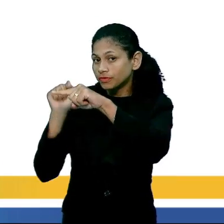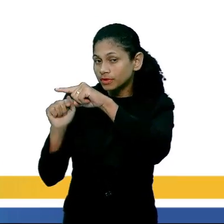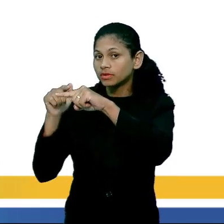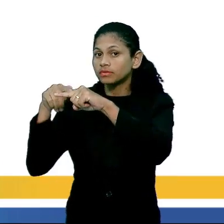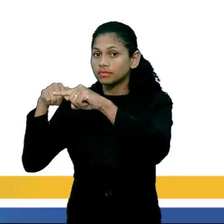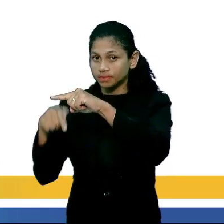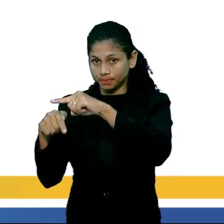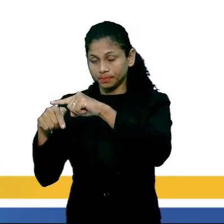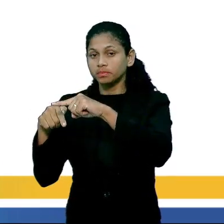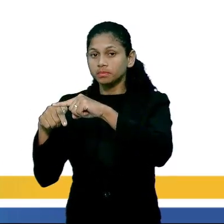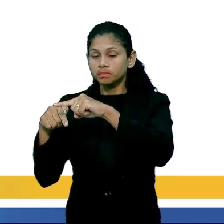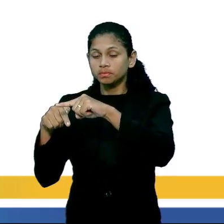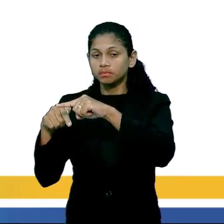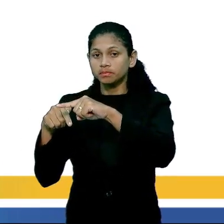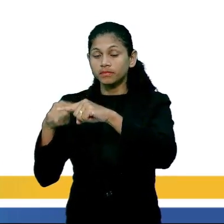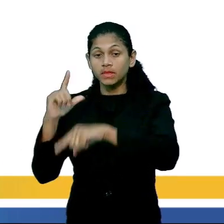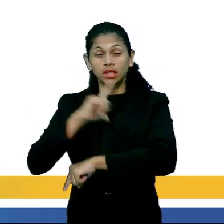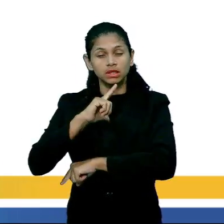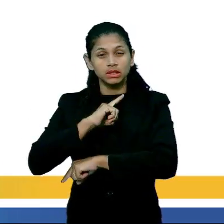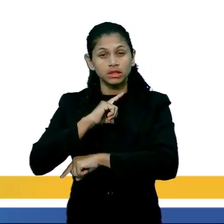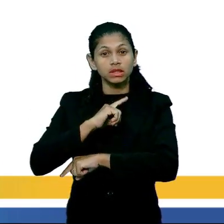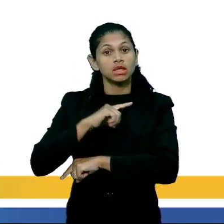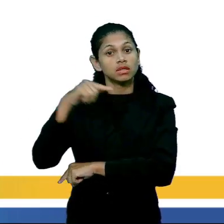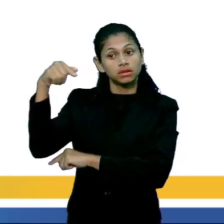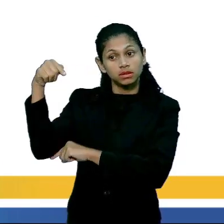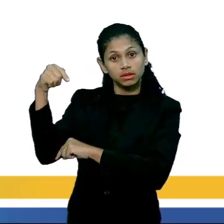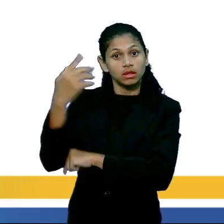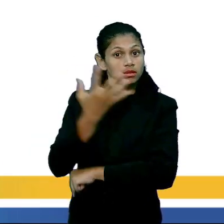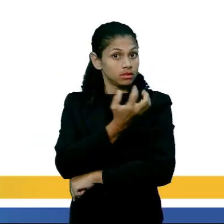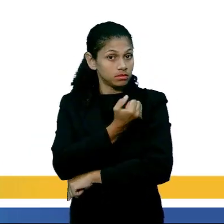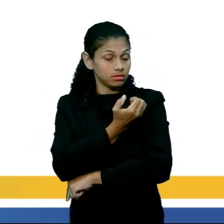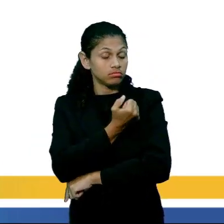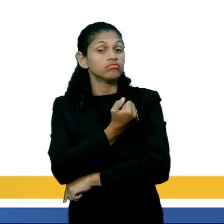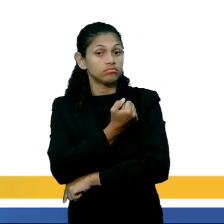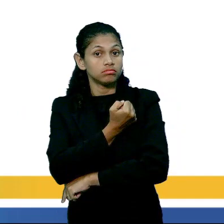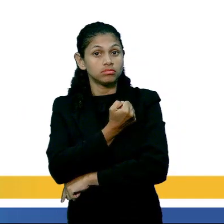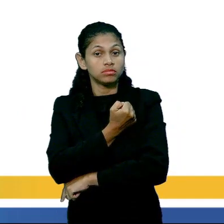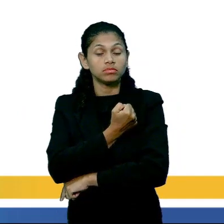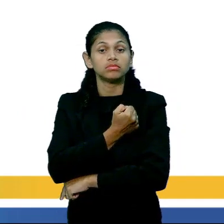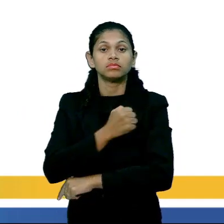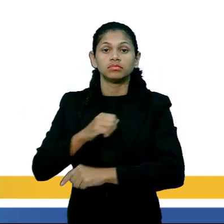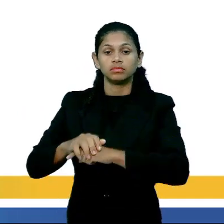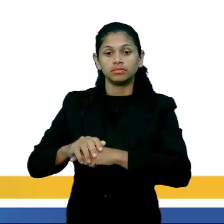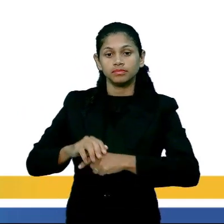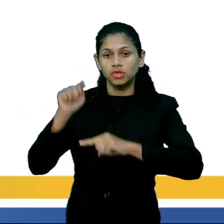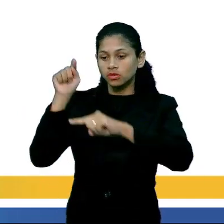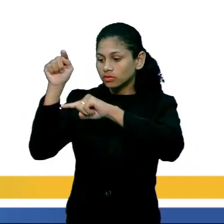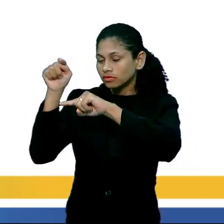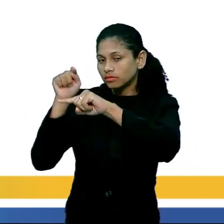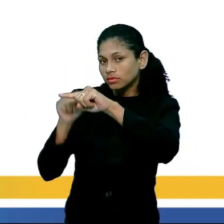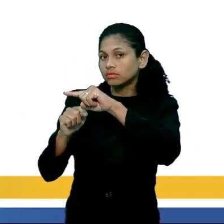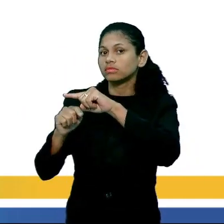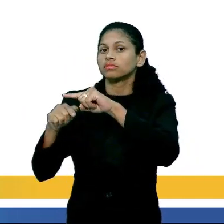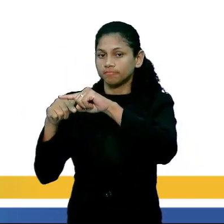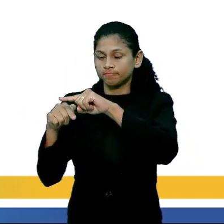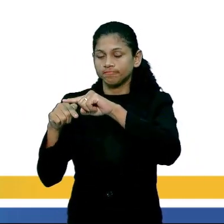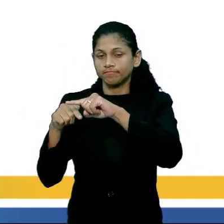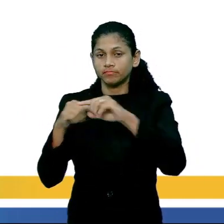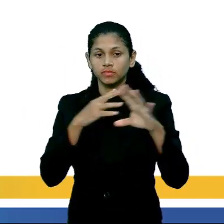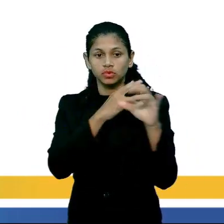São sete números ali em cima ou seja seriam sete dias da semana então vai ser dividido para 7